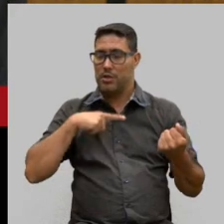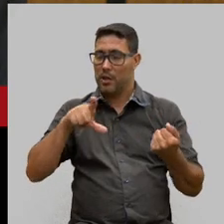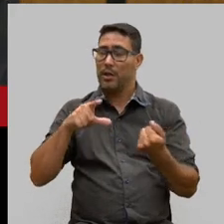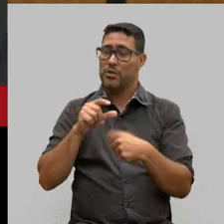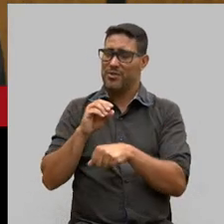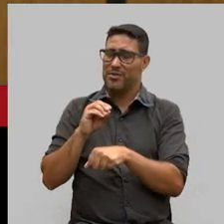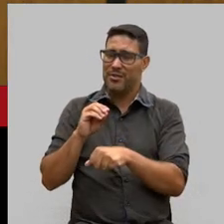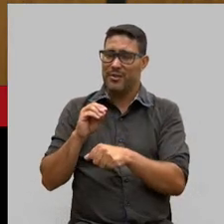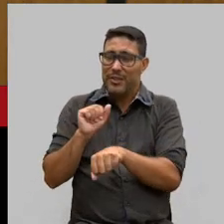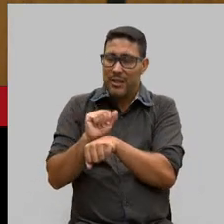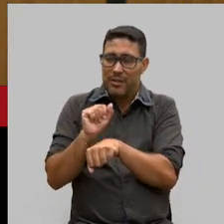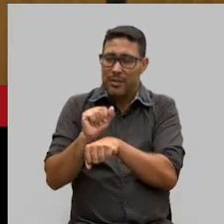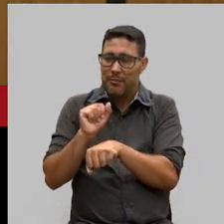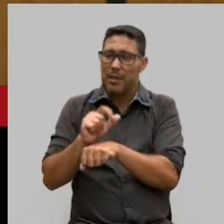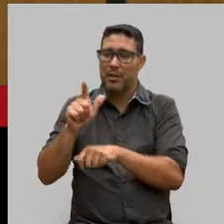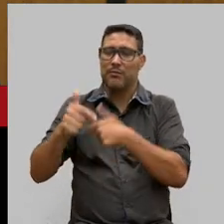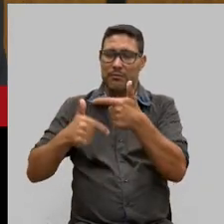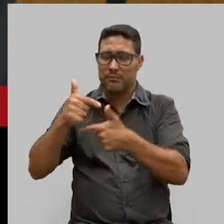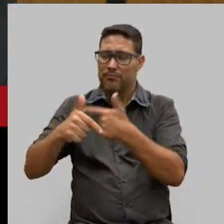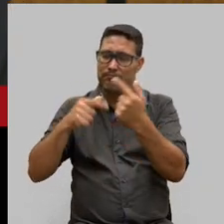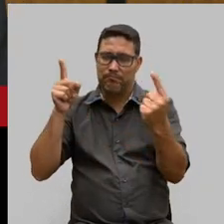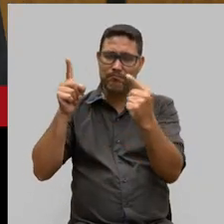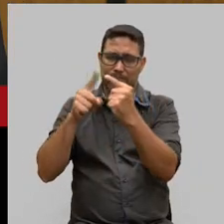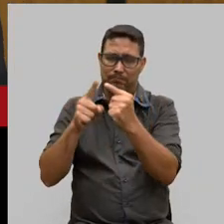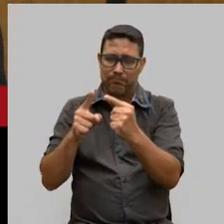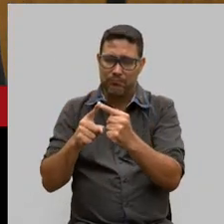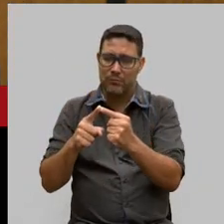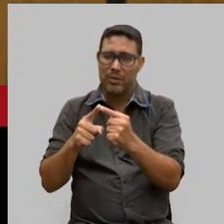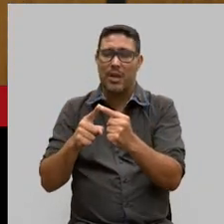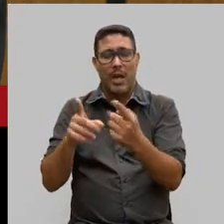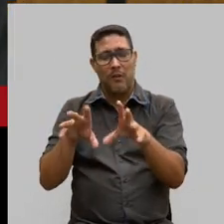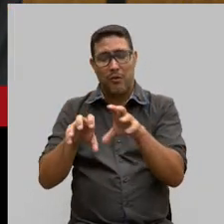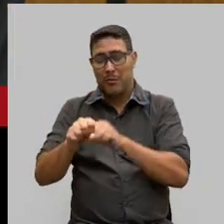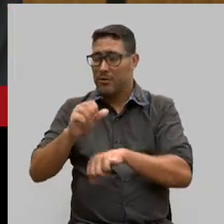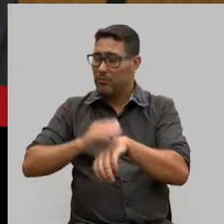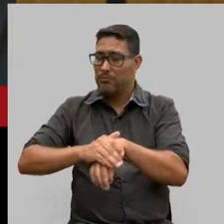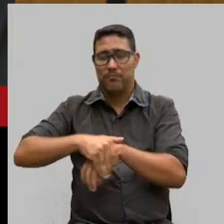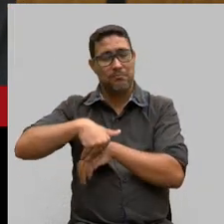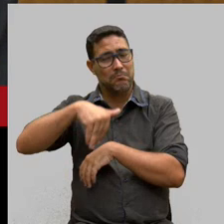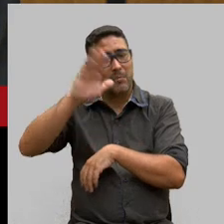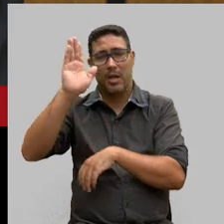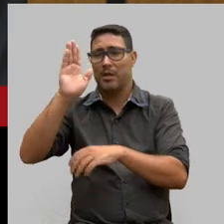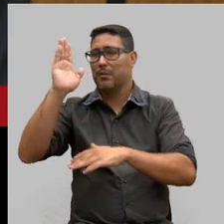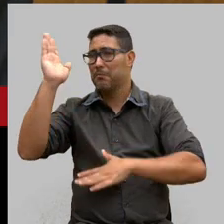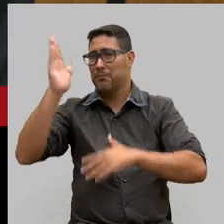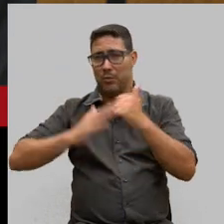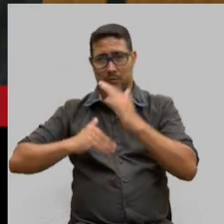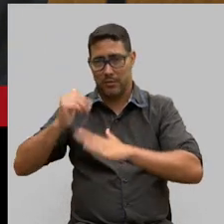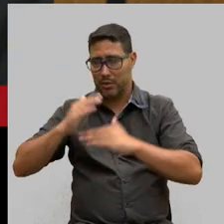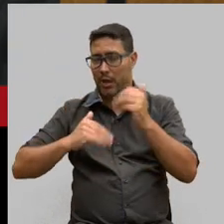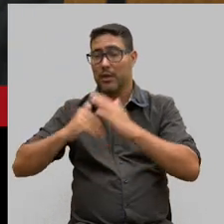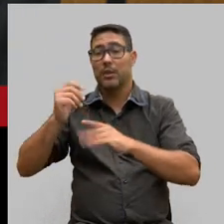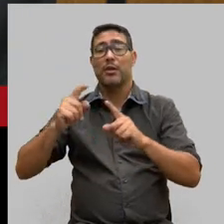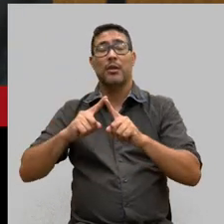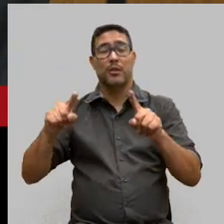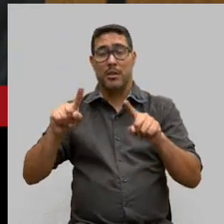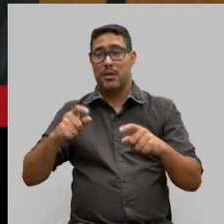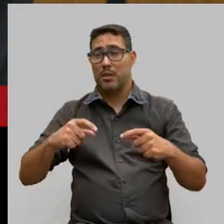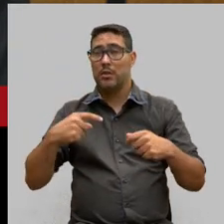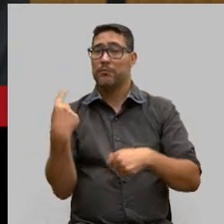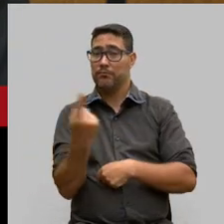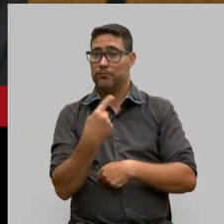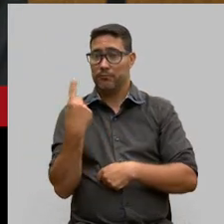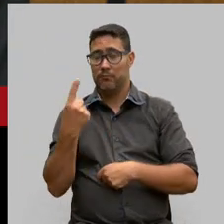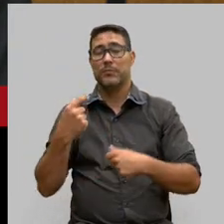específicos especializados formação de mais profissionais né e e e a gente precisa como o o